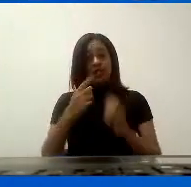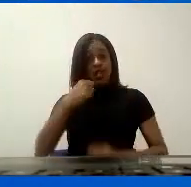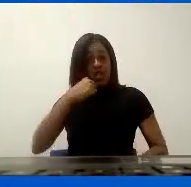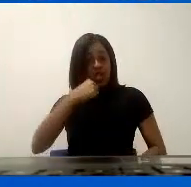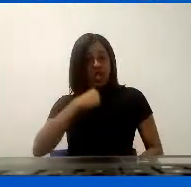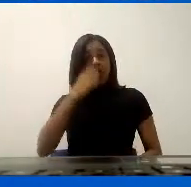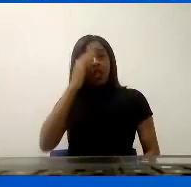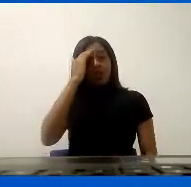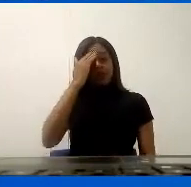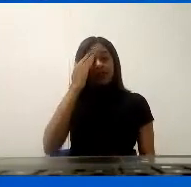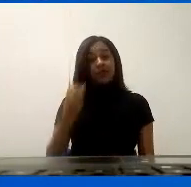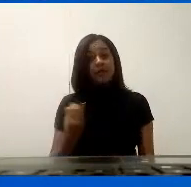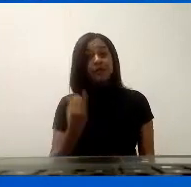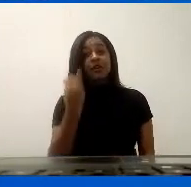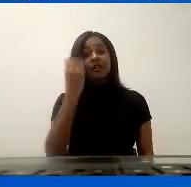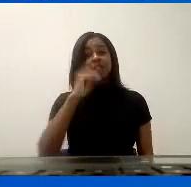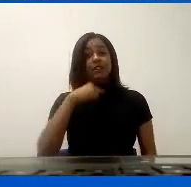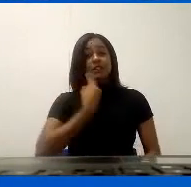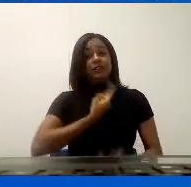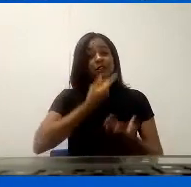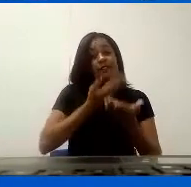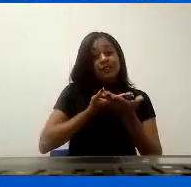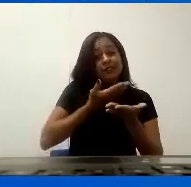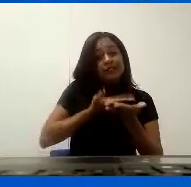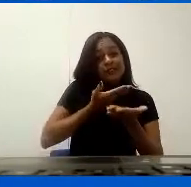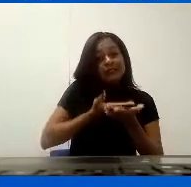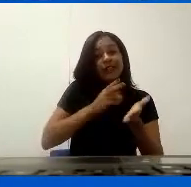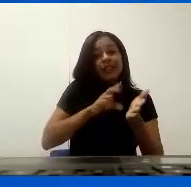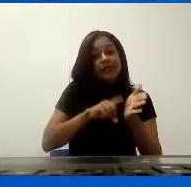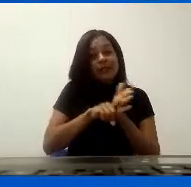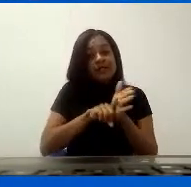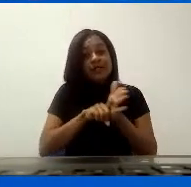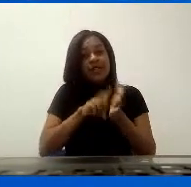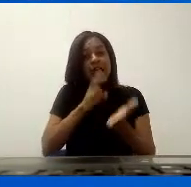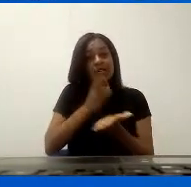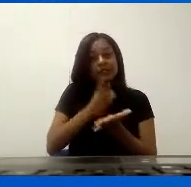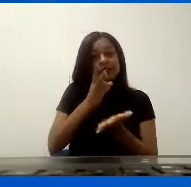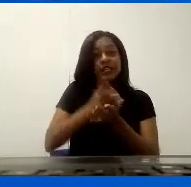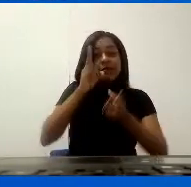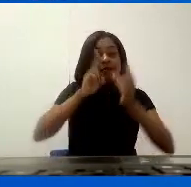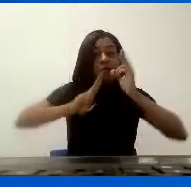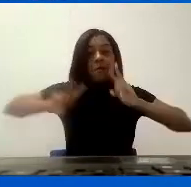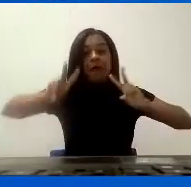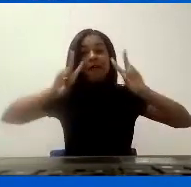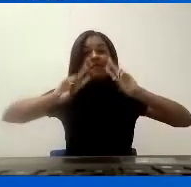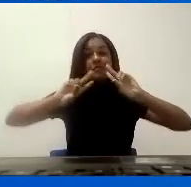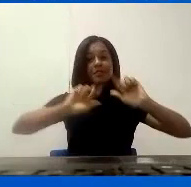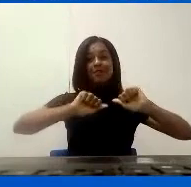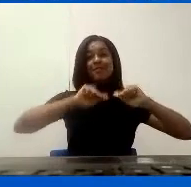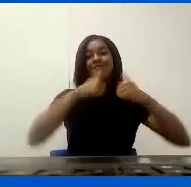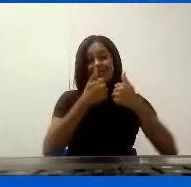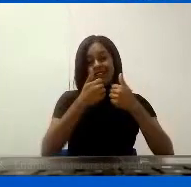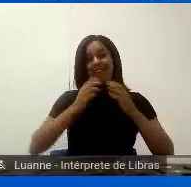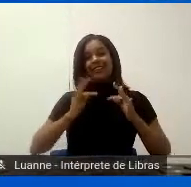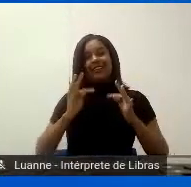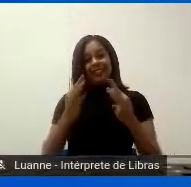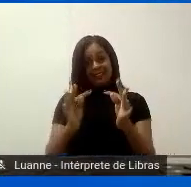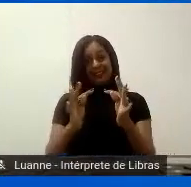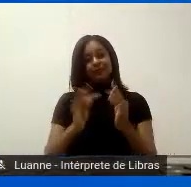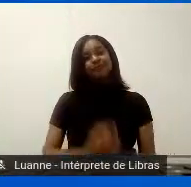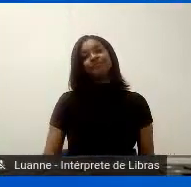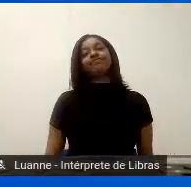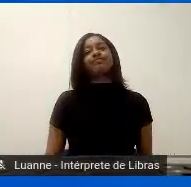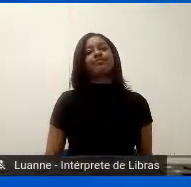né serem trabalhadas né aí e sempre tendo Essa visão mais positiva da tecnologia do outro lado